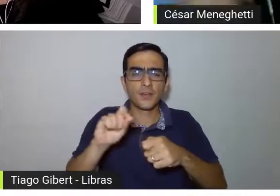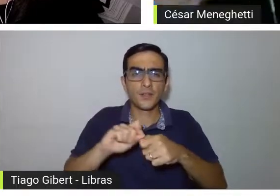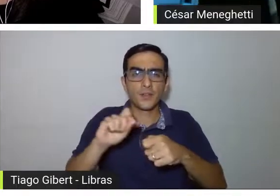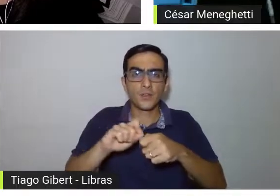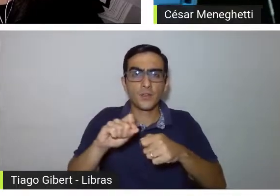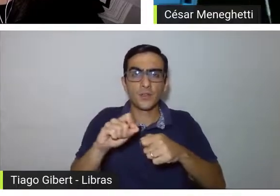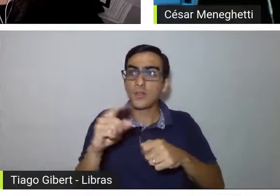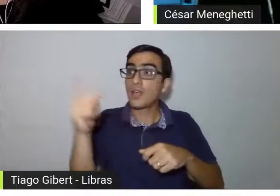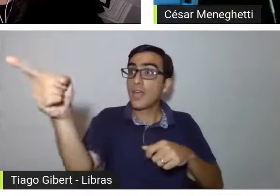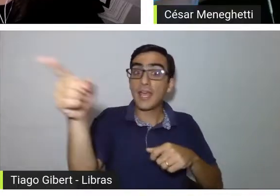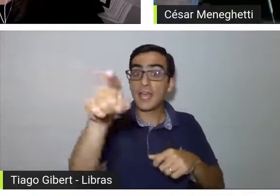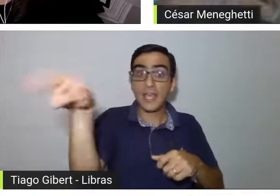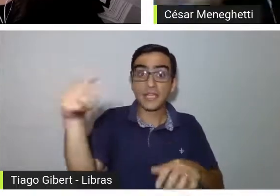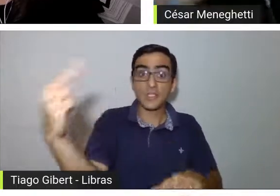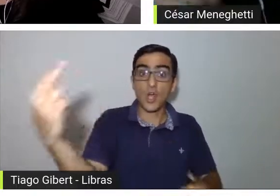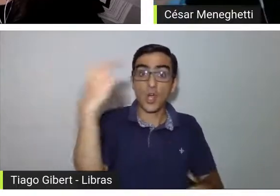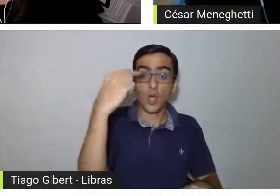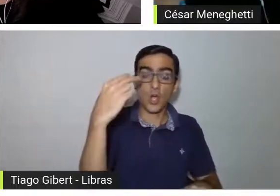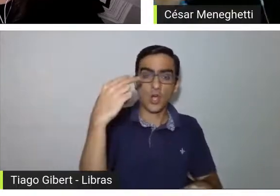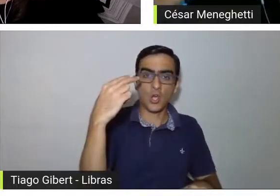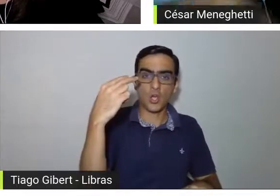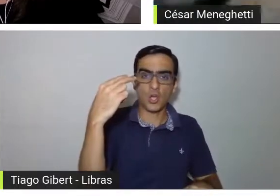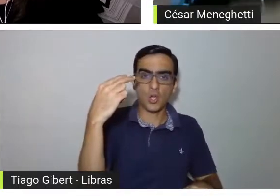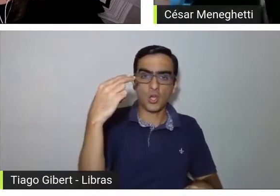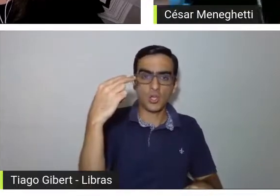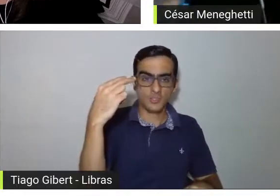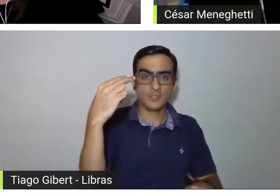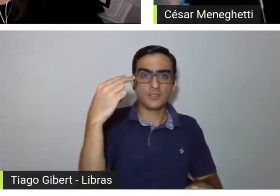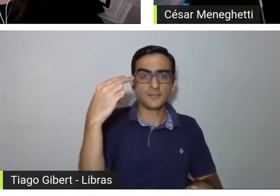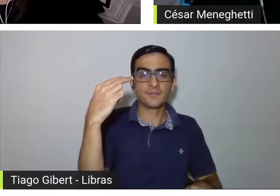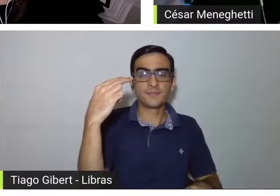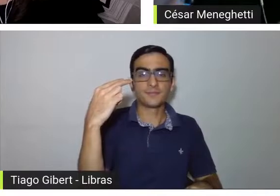eles, ficavam me observando. Então, era se